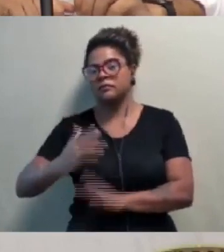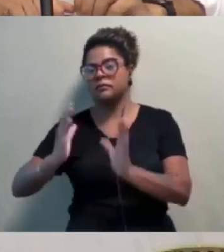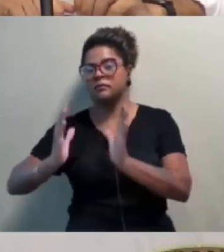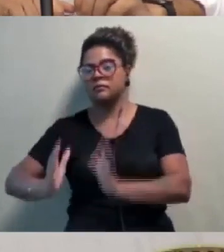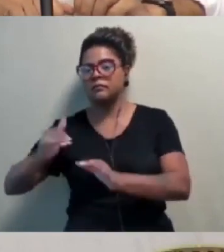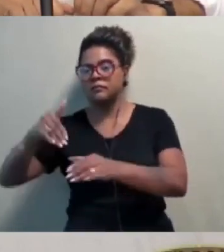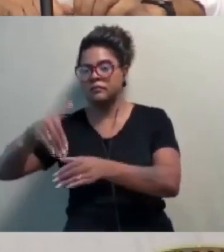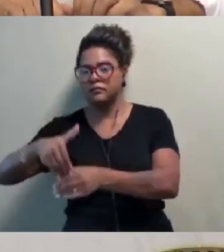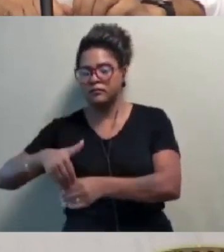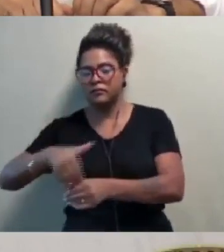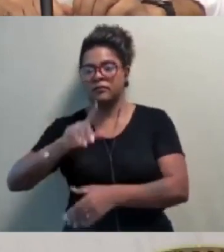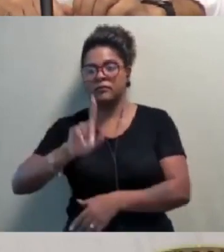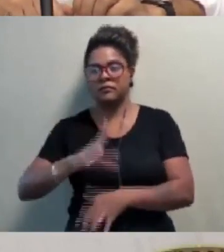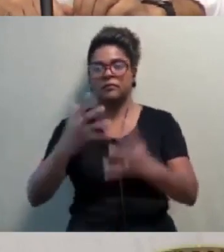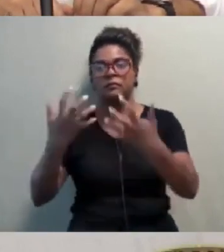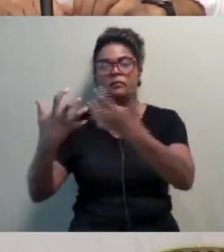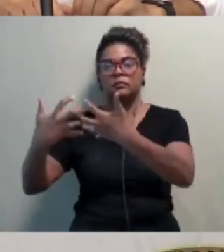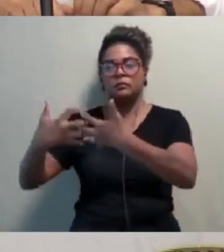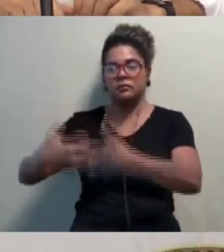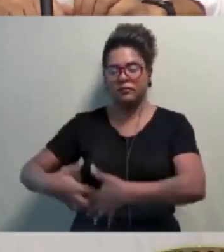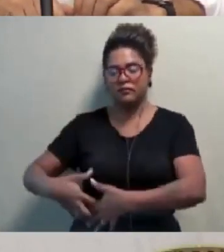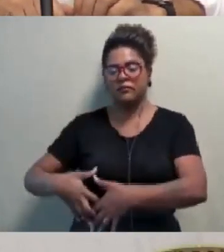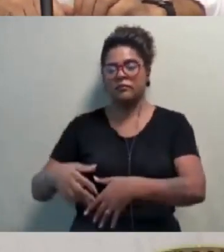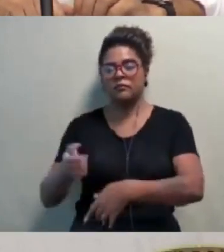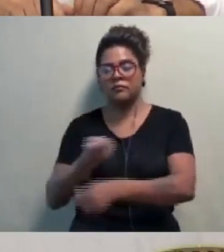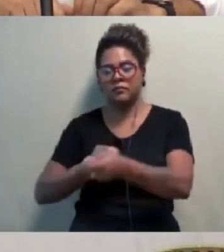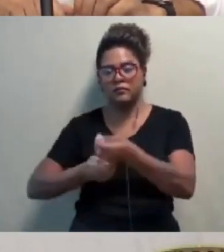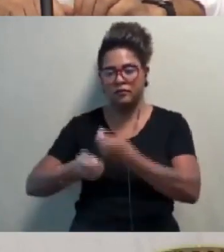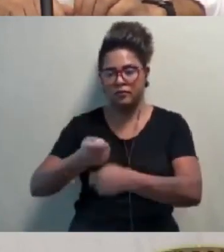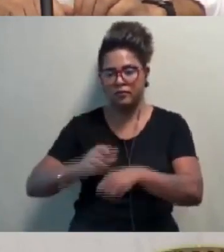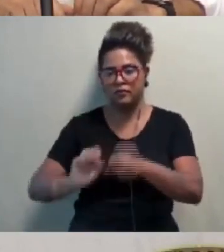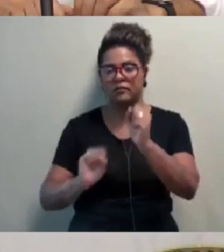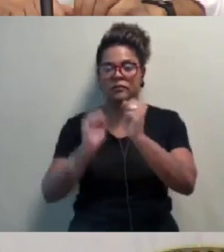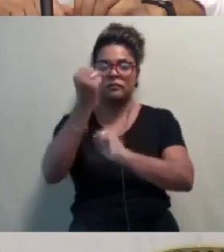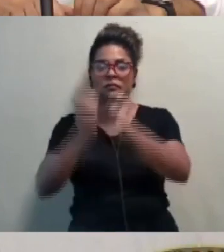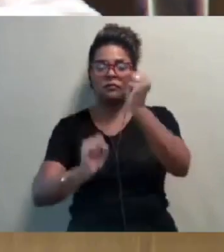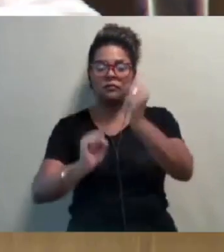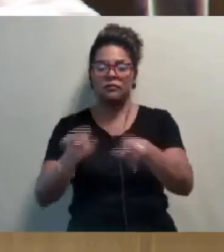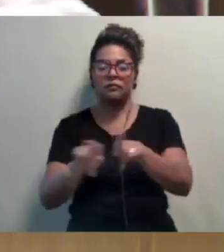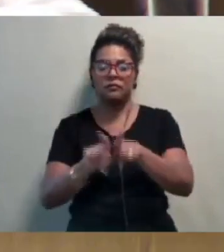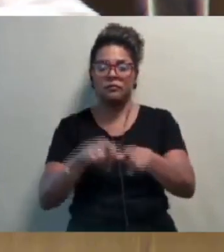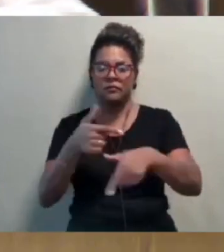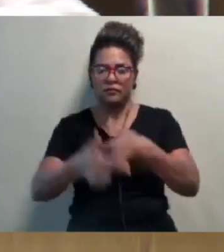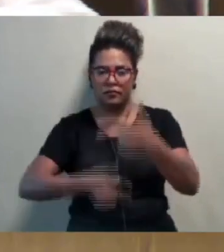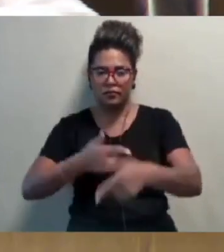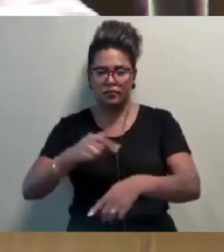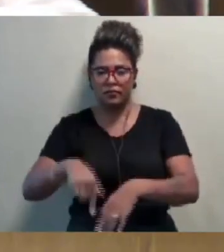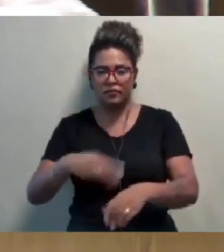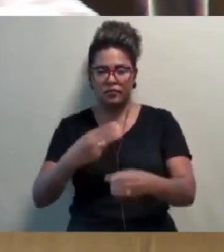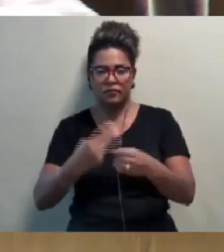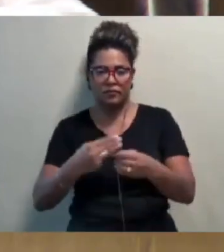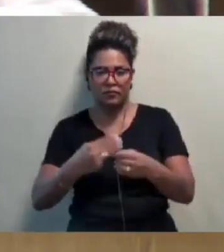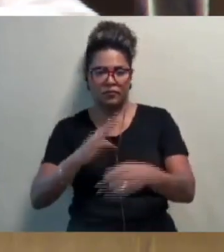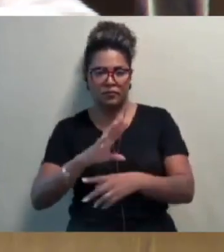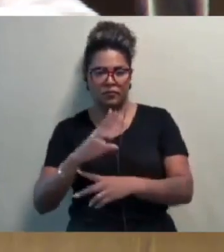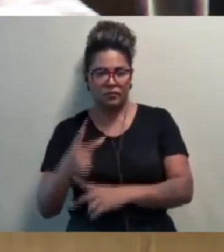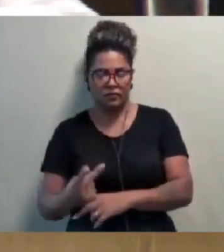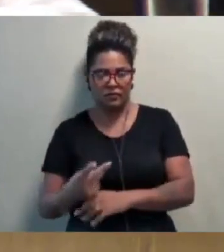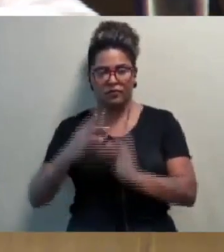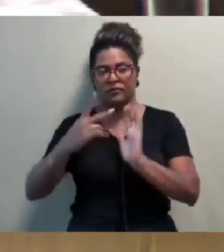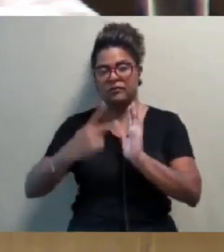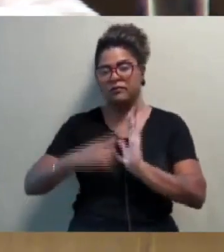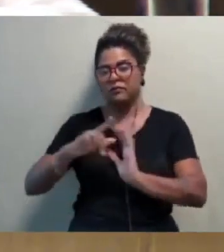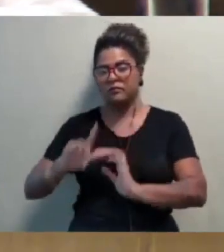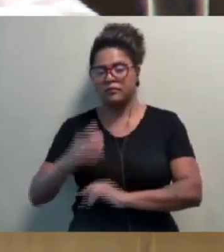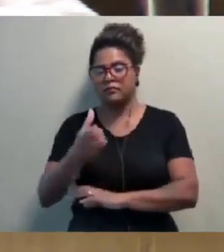de estabelecimento comercial, industrial ou de prestação de serviço no município. Projeto de lei 668 de 2023